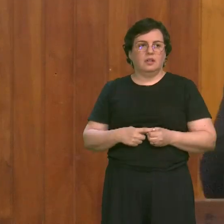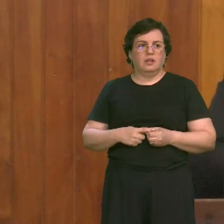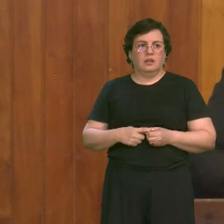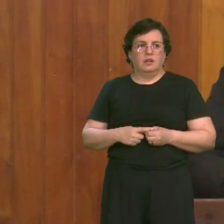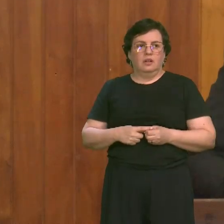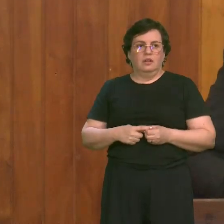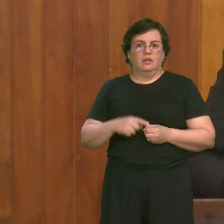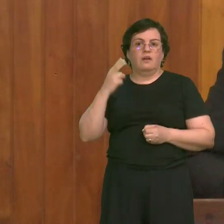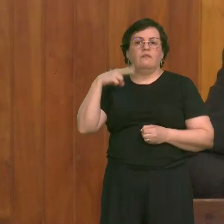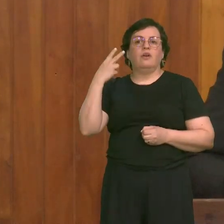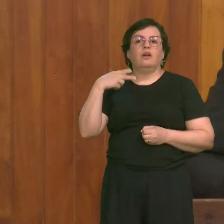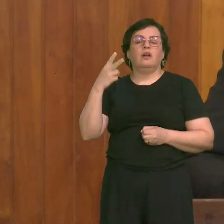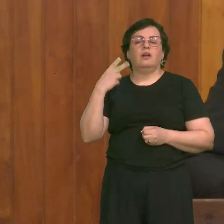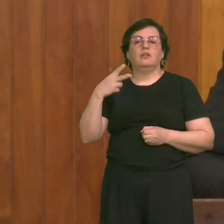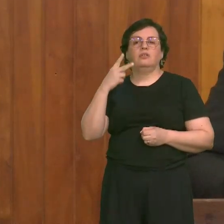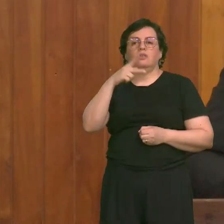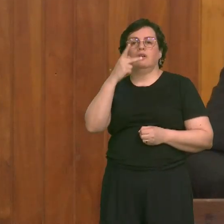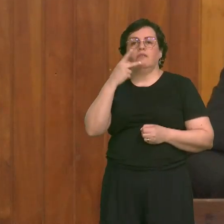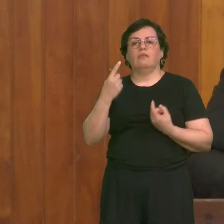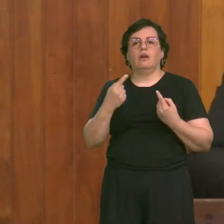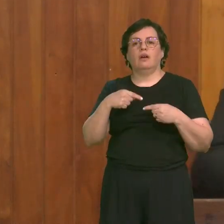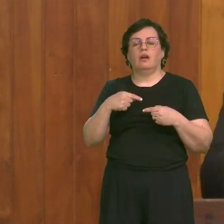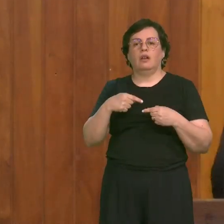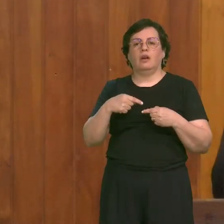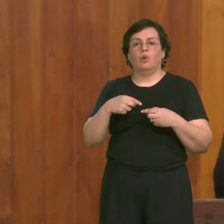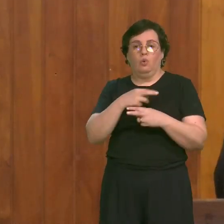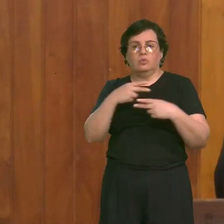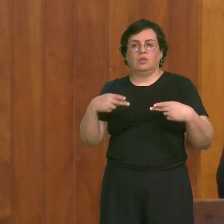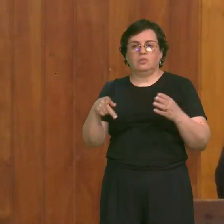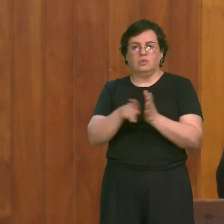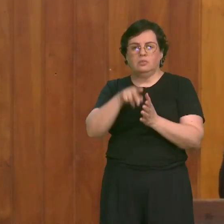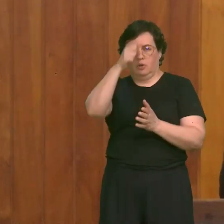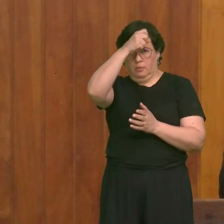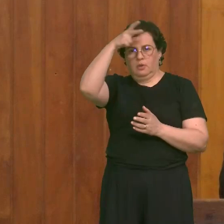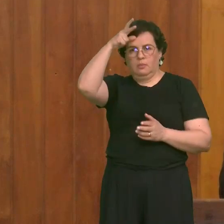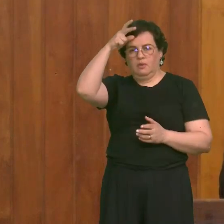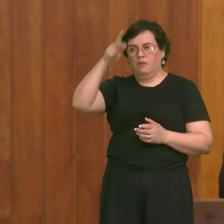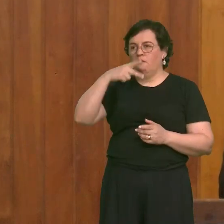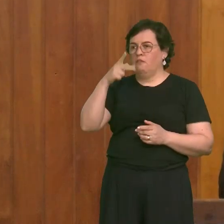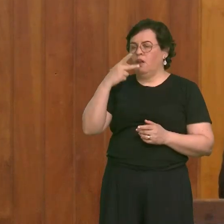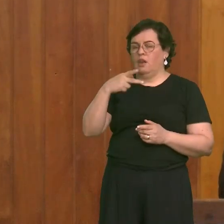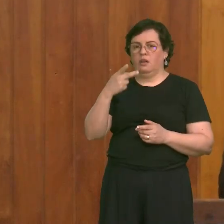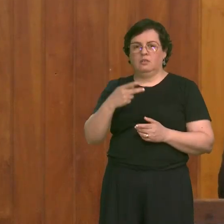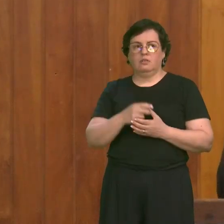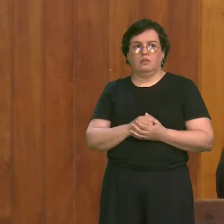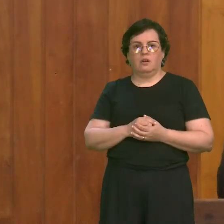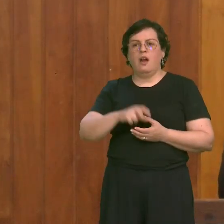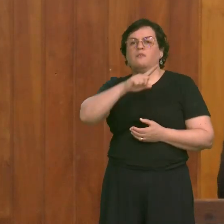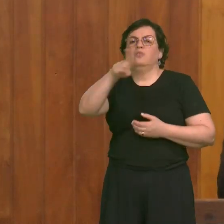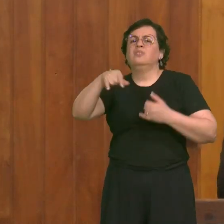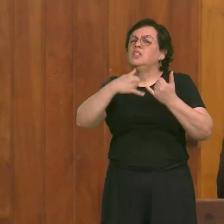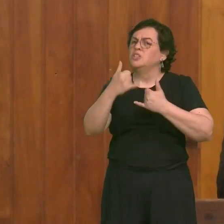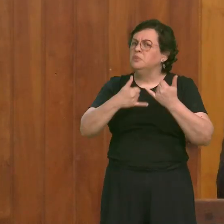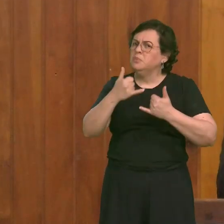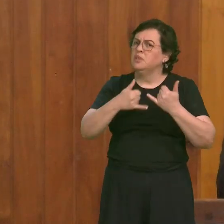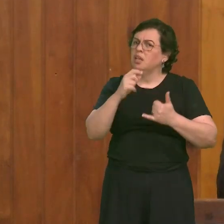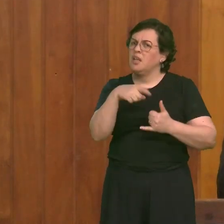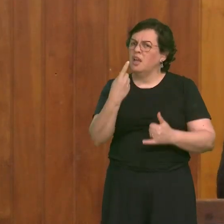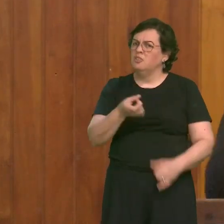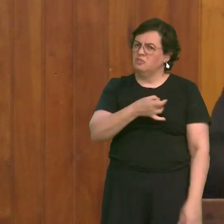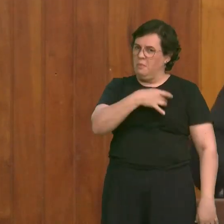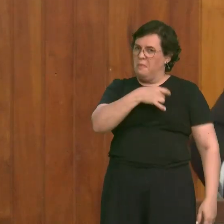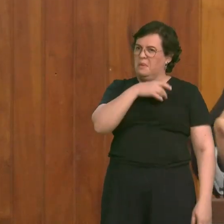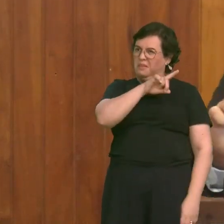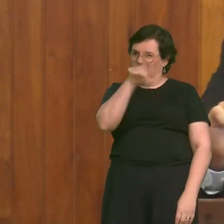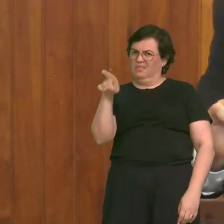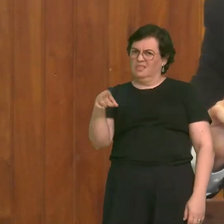em cima de vereador crítico fazendo denuncia ridícula para Assim vocês estão de brincadeira que a gente tem medo